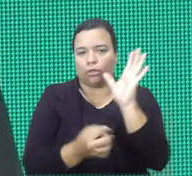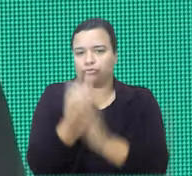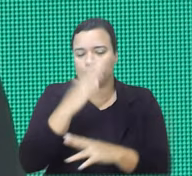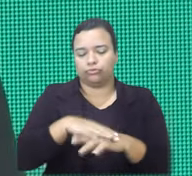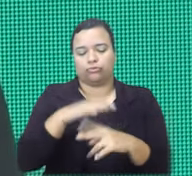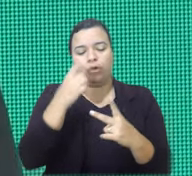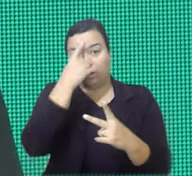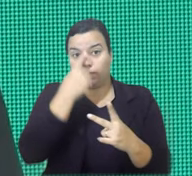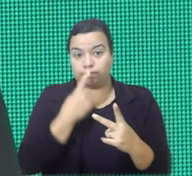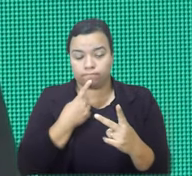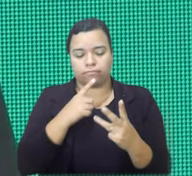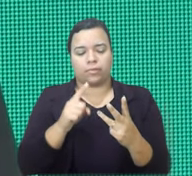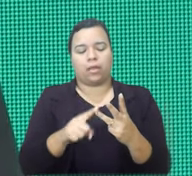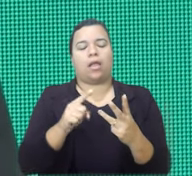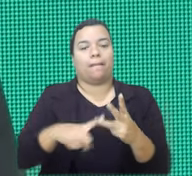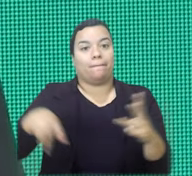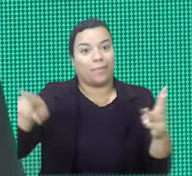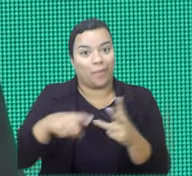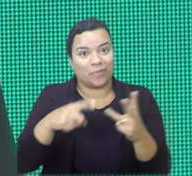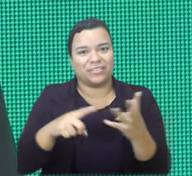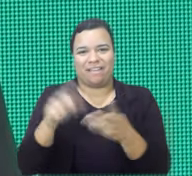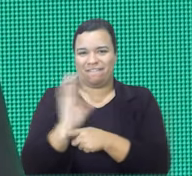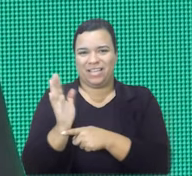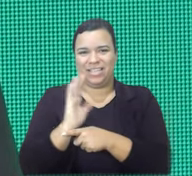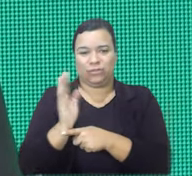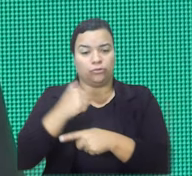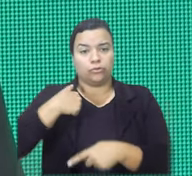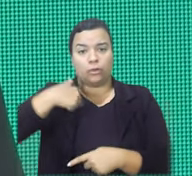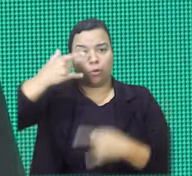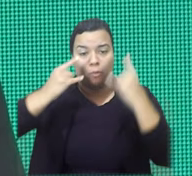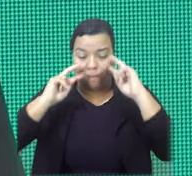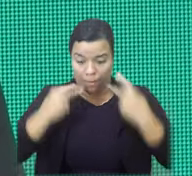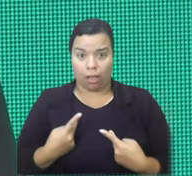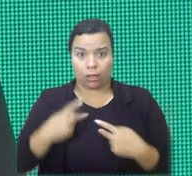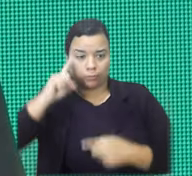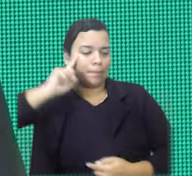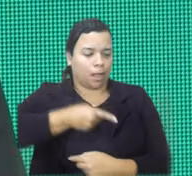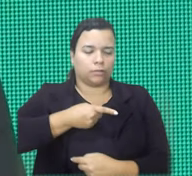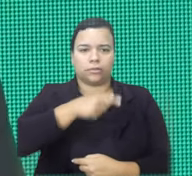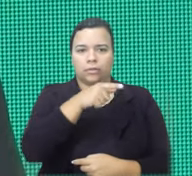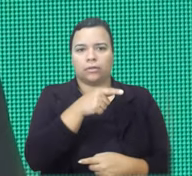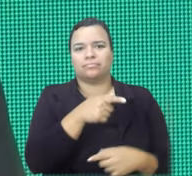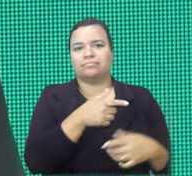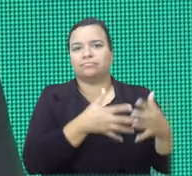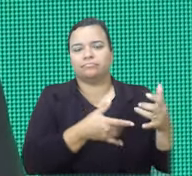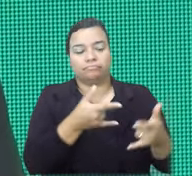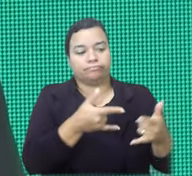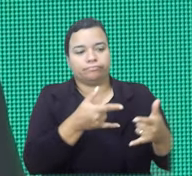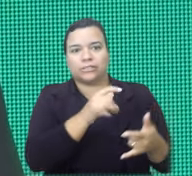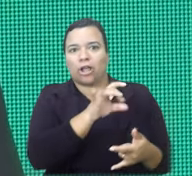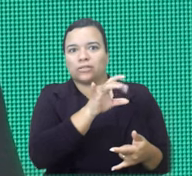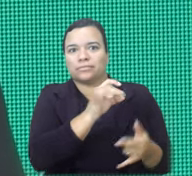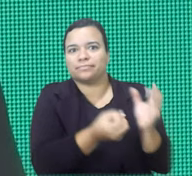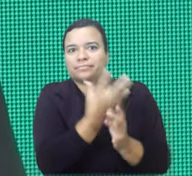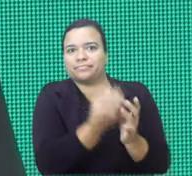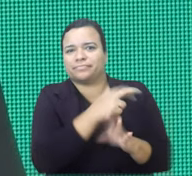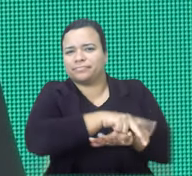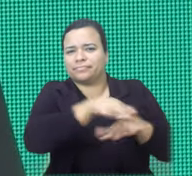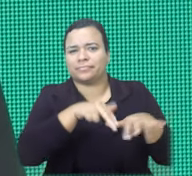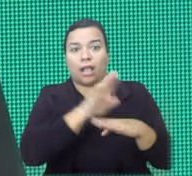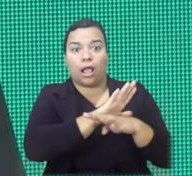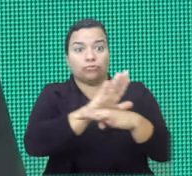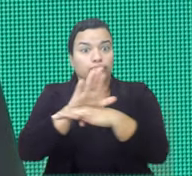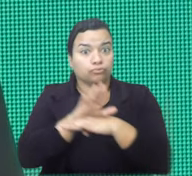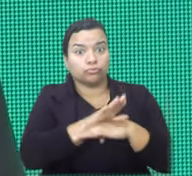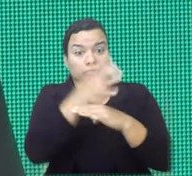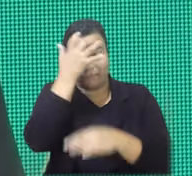música vídeos somente com o comando humano então vocês vão ver que isso Vai facilitar os processos no seu negócio vai